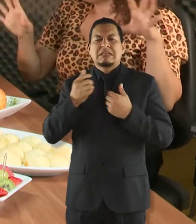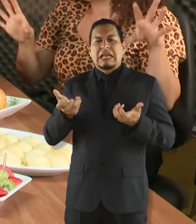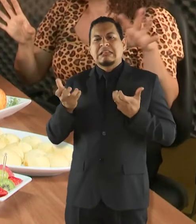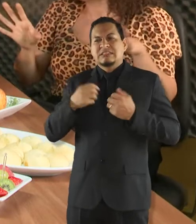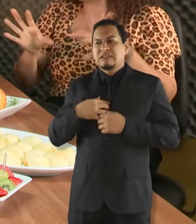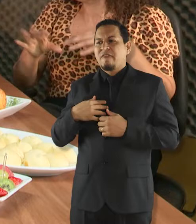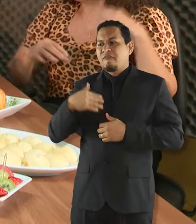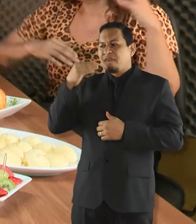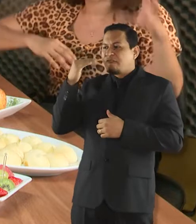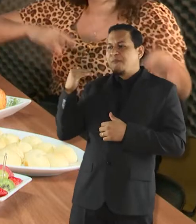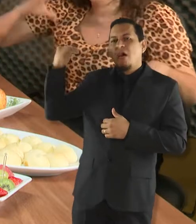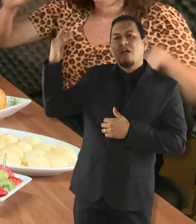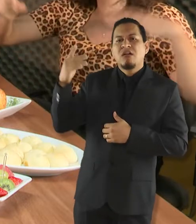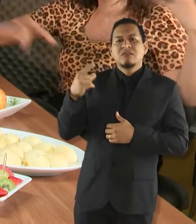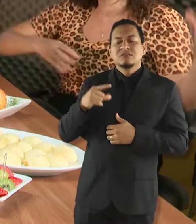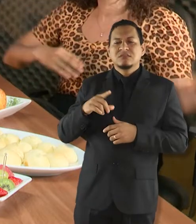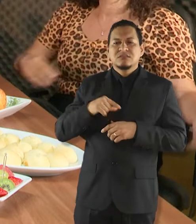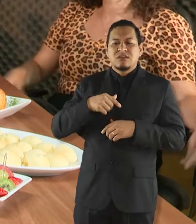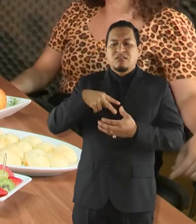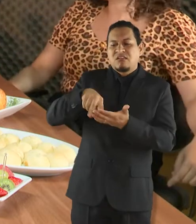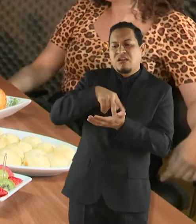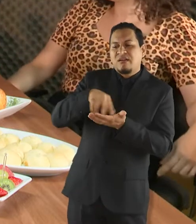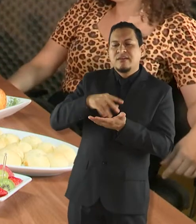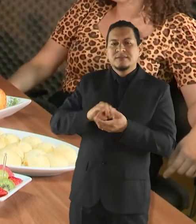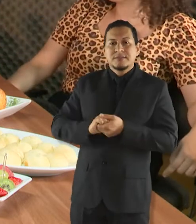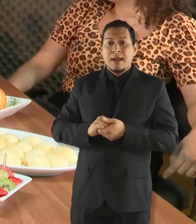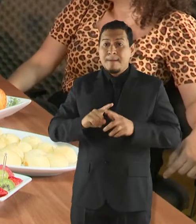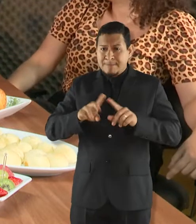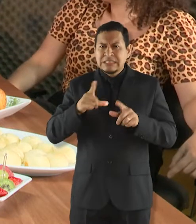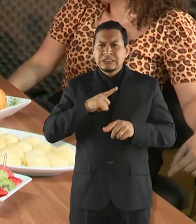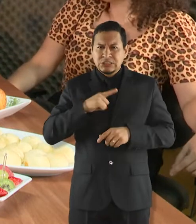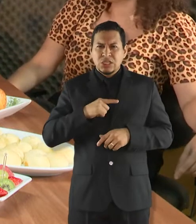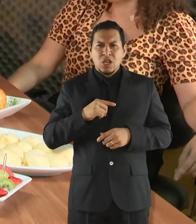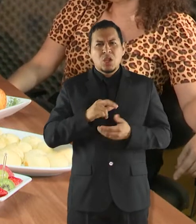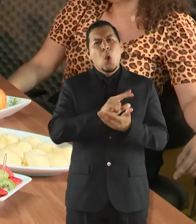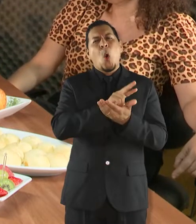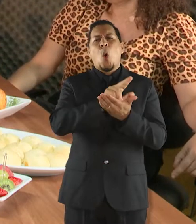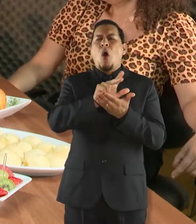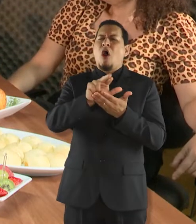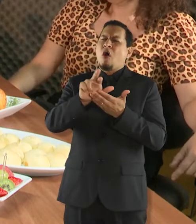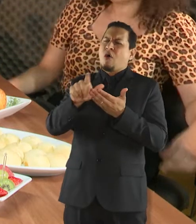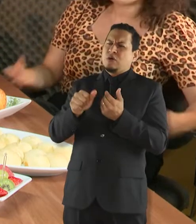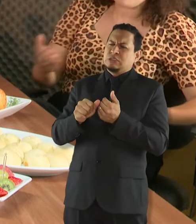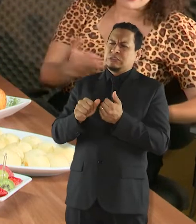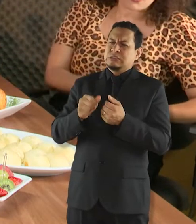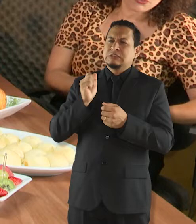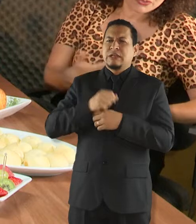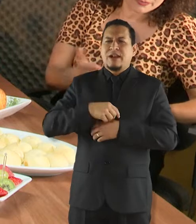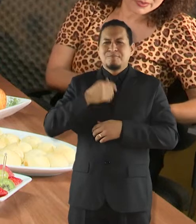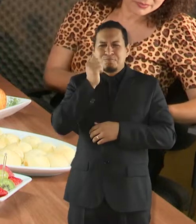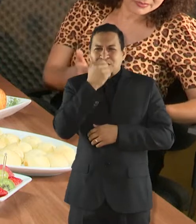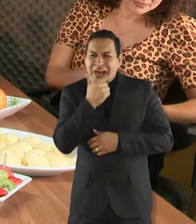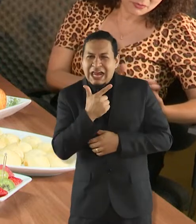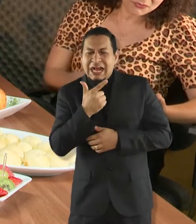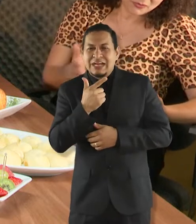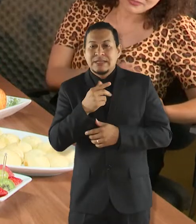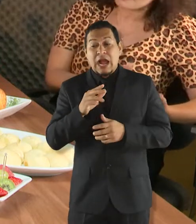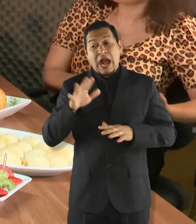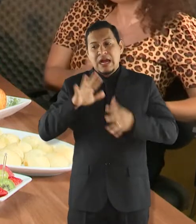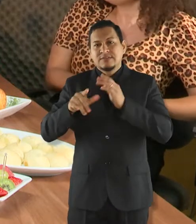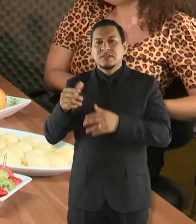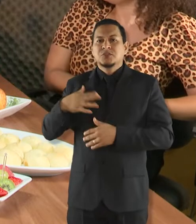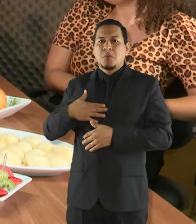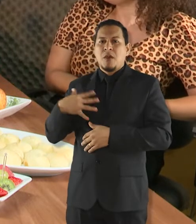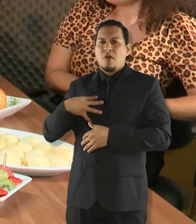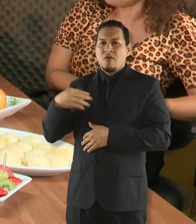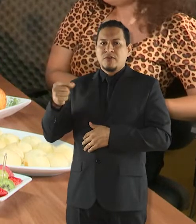quer ser famoso, né? Dançando, tudo. Nossa, mas tem umas coisas tão engraçadas, Aurilene. Eu não sei se é porque eu uso as mesmas, meu filho às